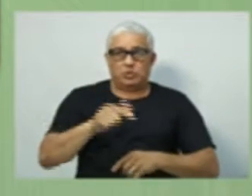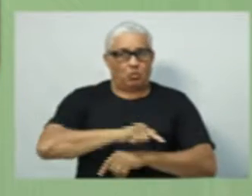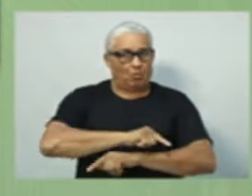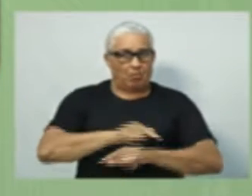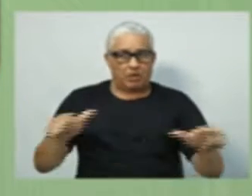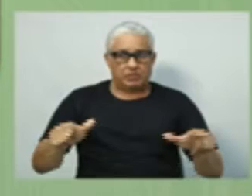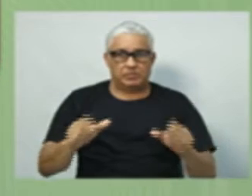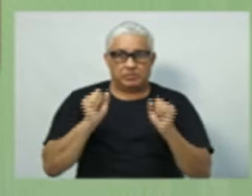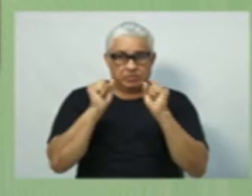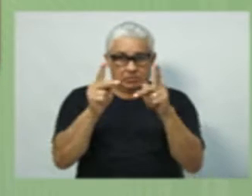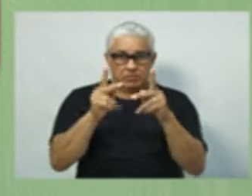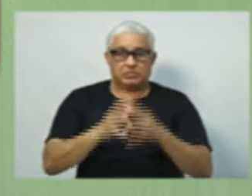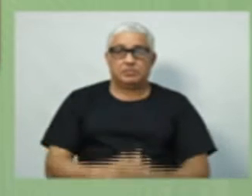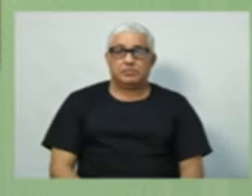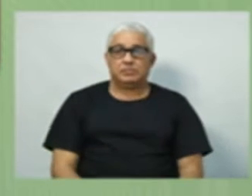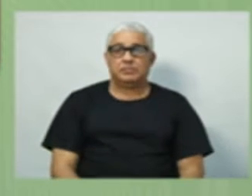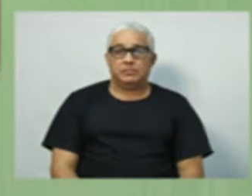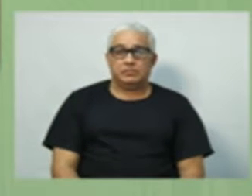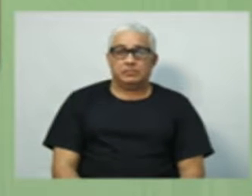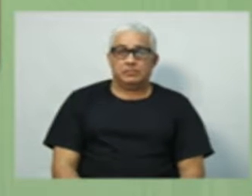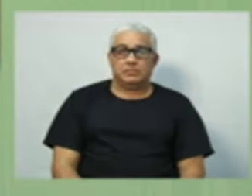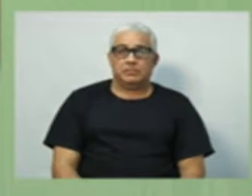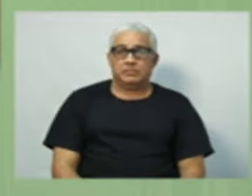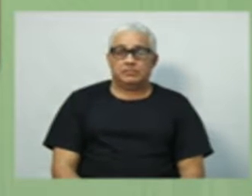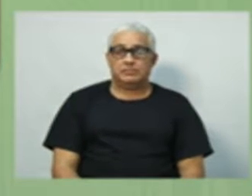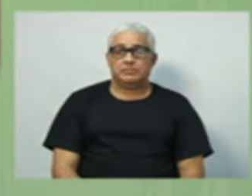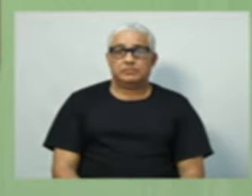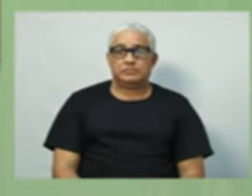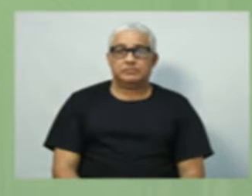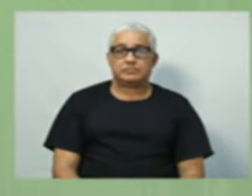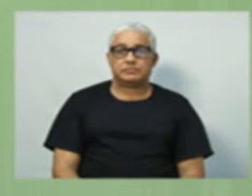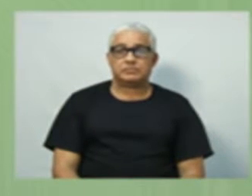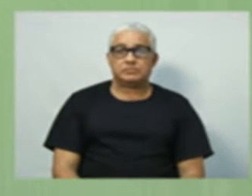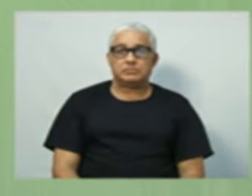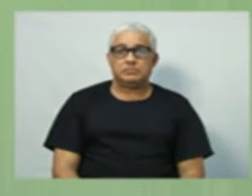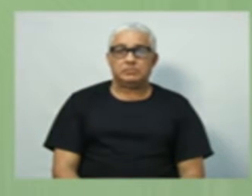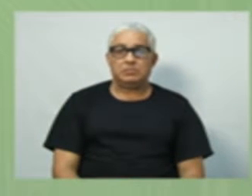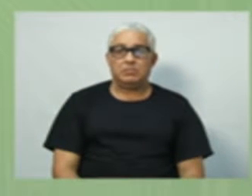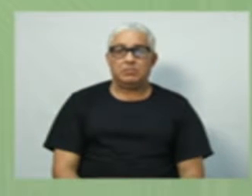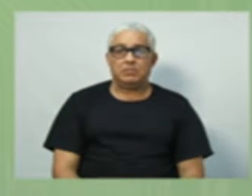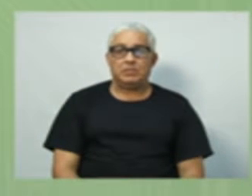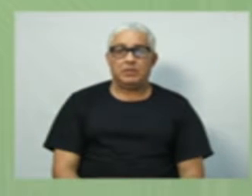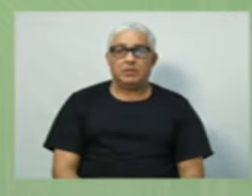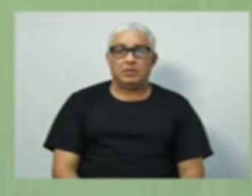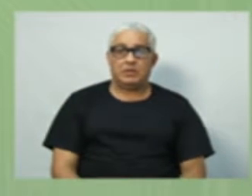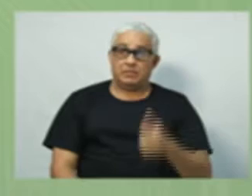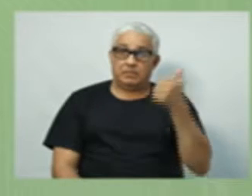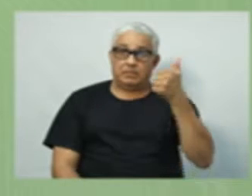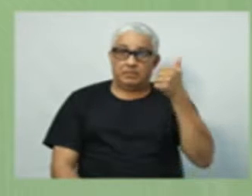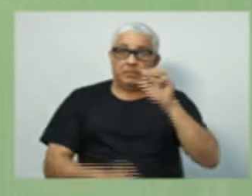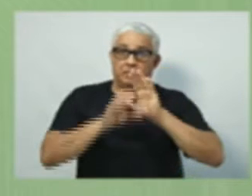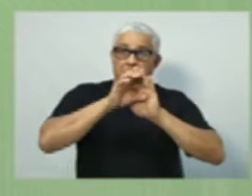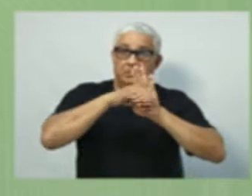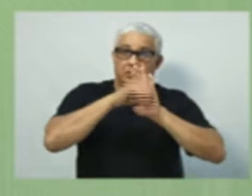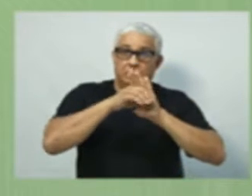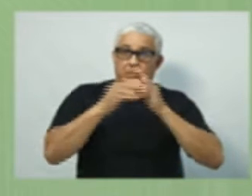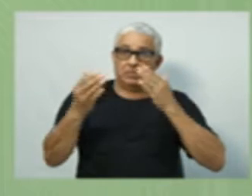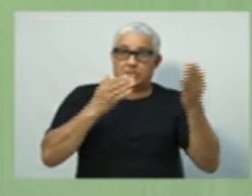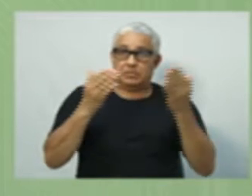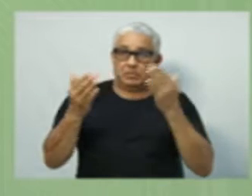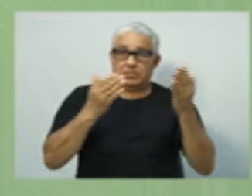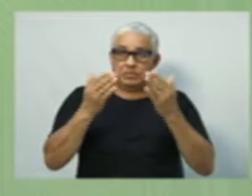ok agora os demais sim então primeiramente um conceito nem demonstrações